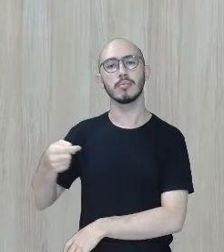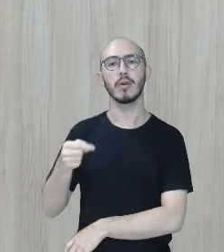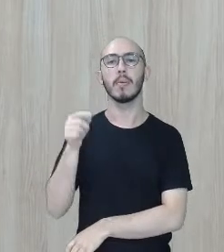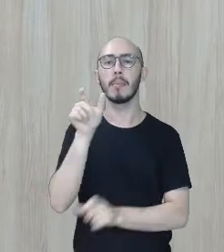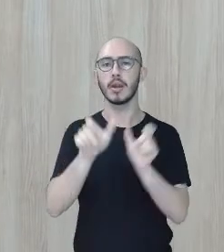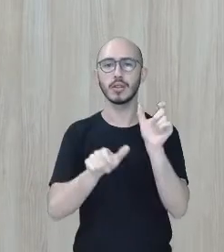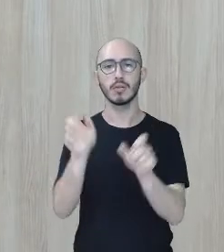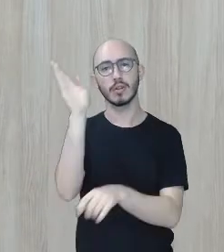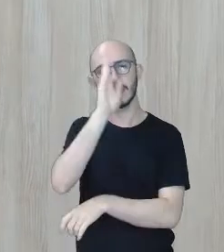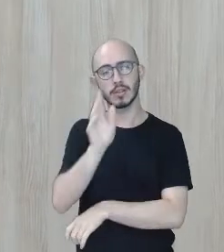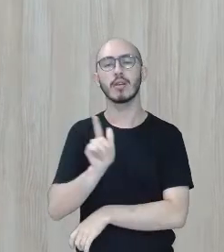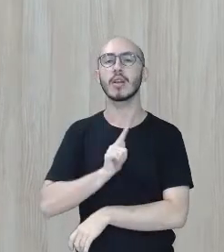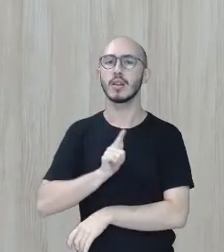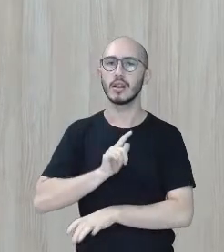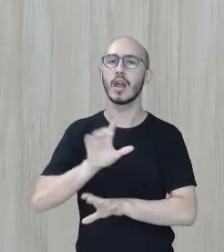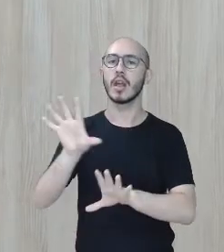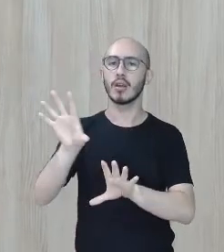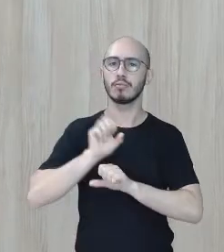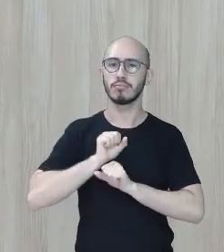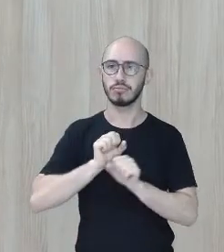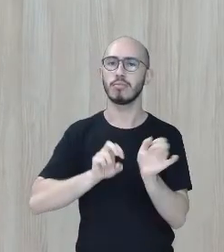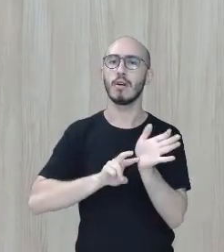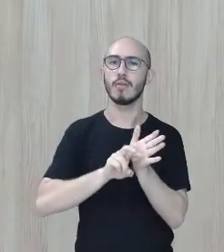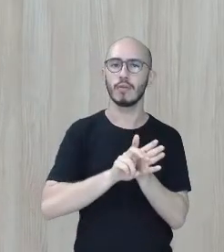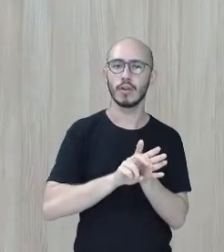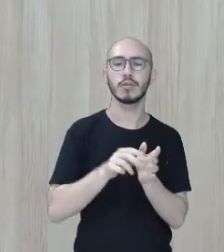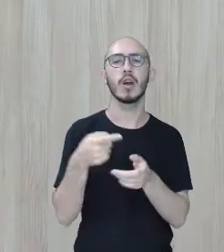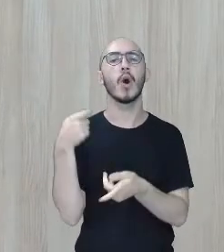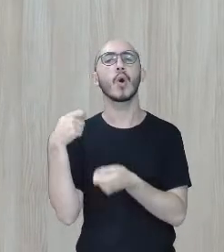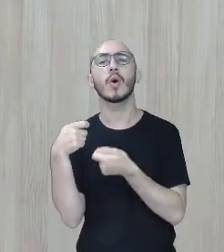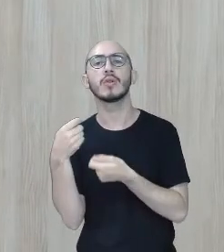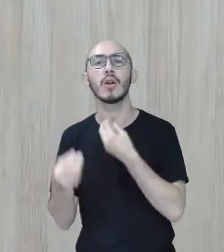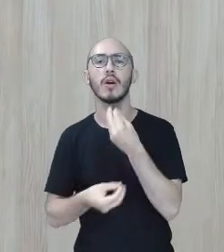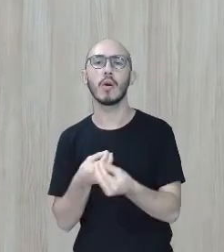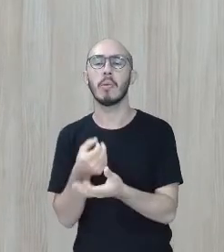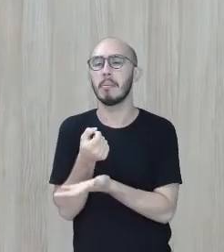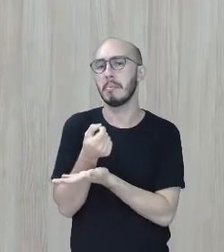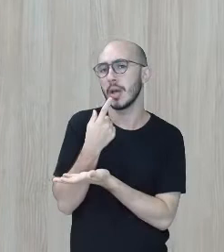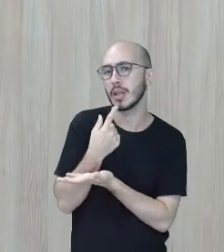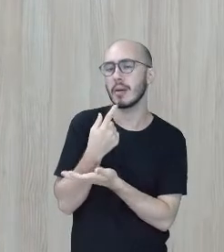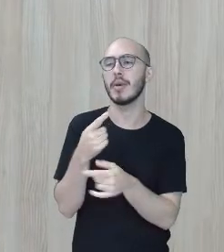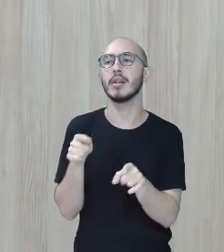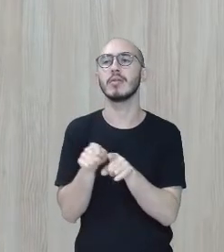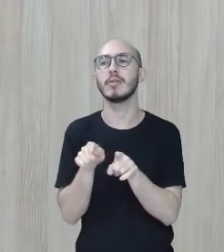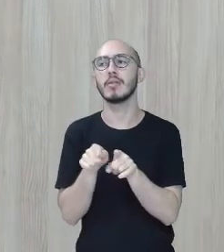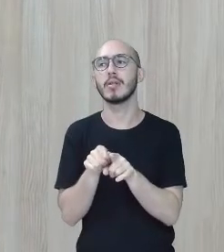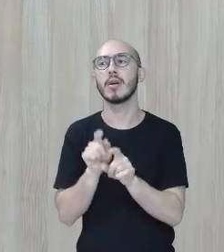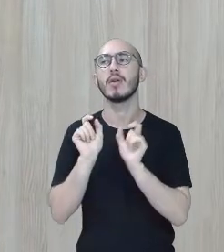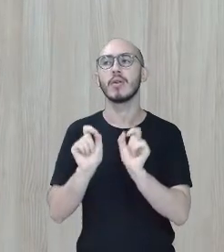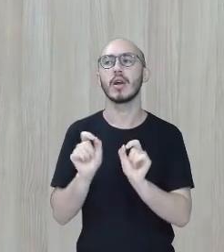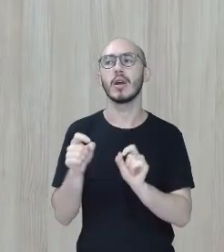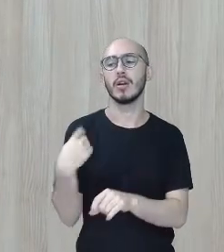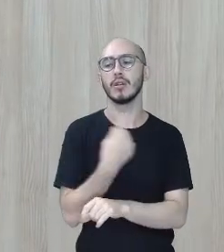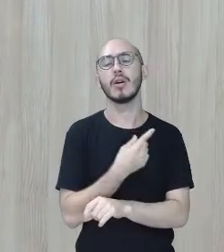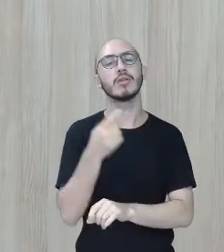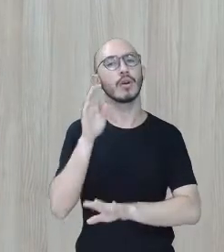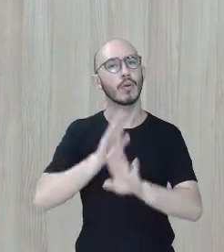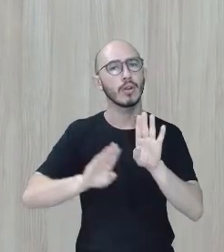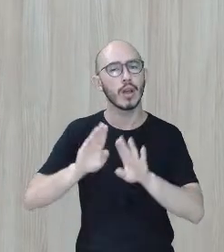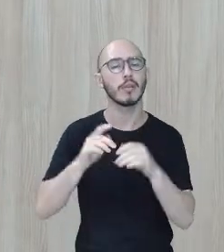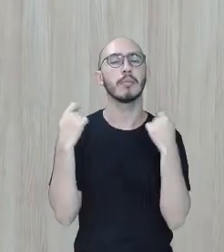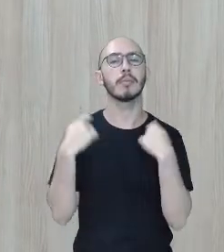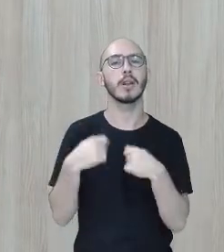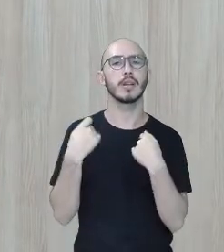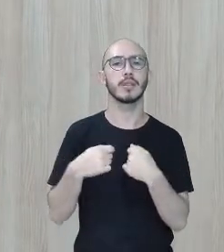Brasil são portadoras do vírus e controlam esse vírus através de medicamentos, mas que devemos ter cuidado